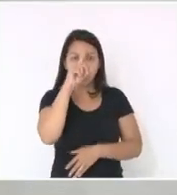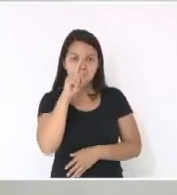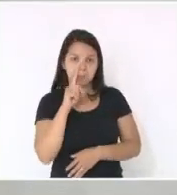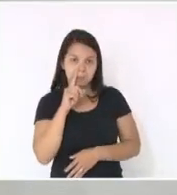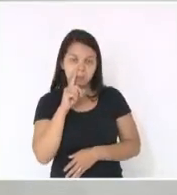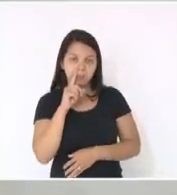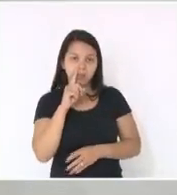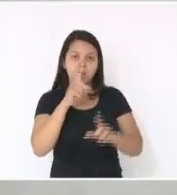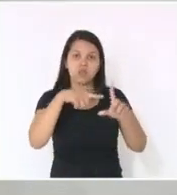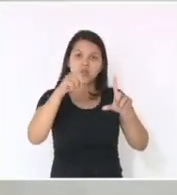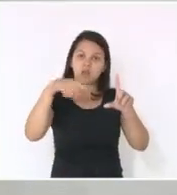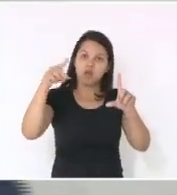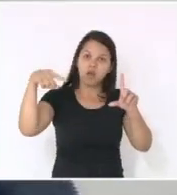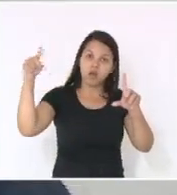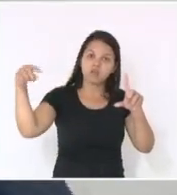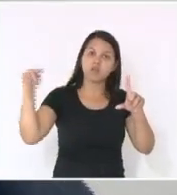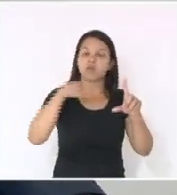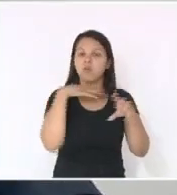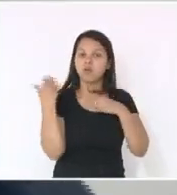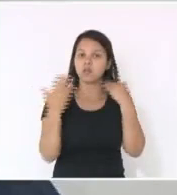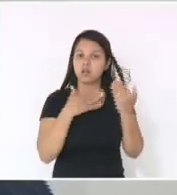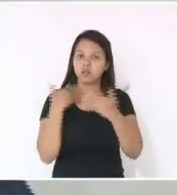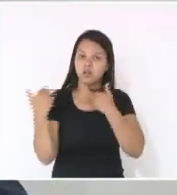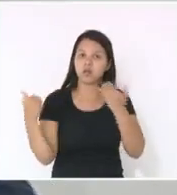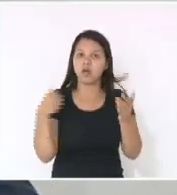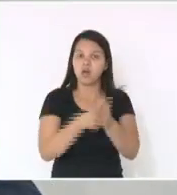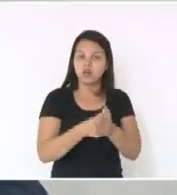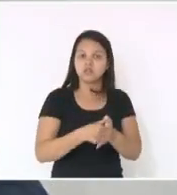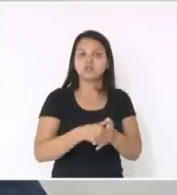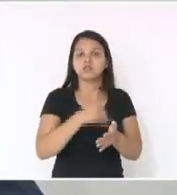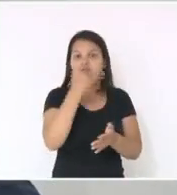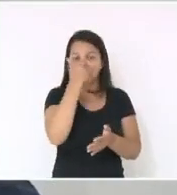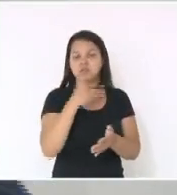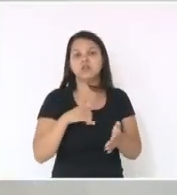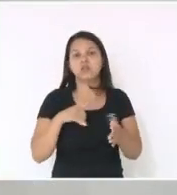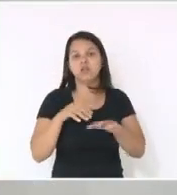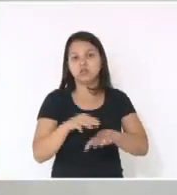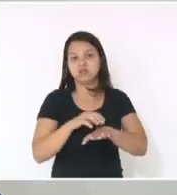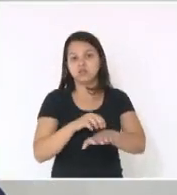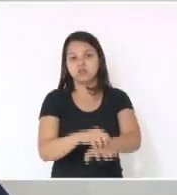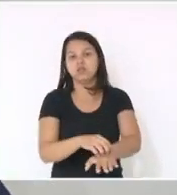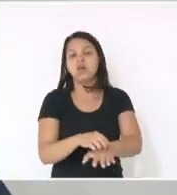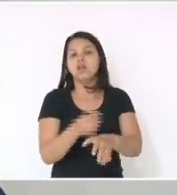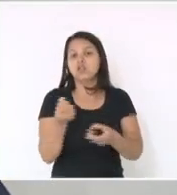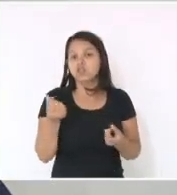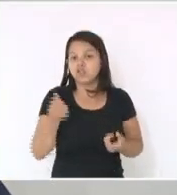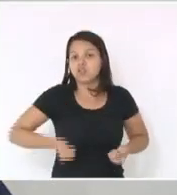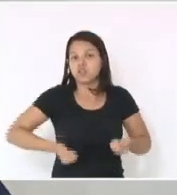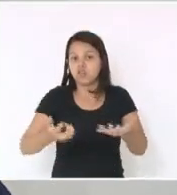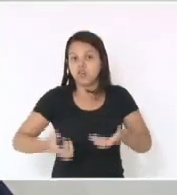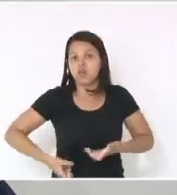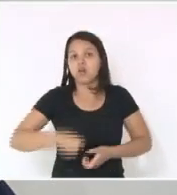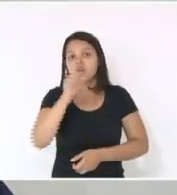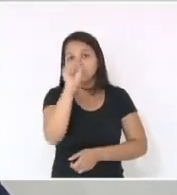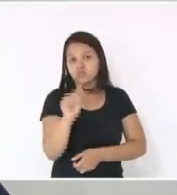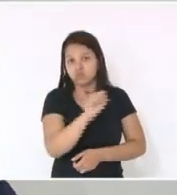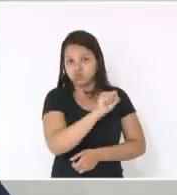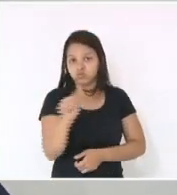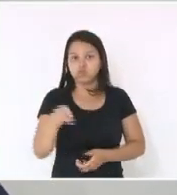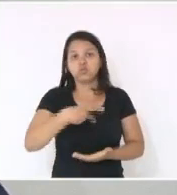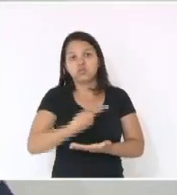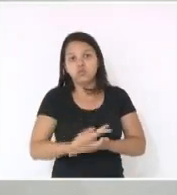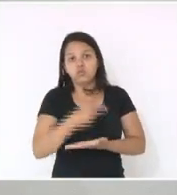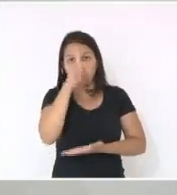por acidente de trânsito e os gastos pelo SUS com internações hospitalares servem, inclusive, como